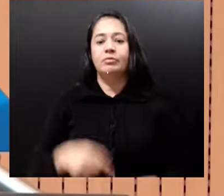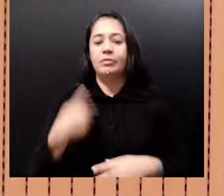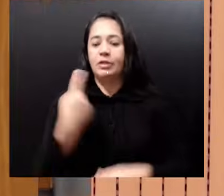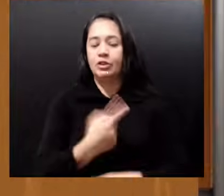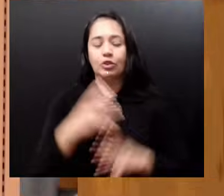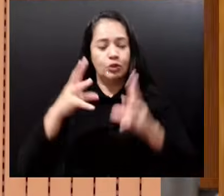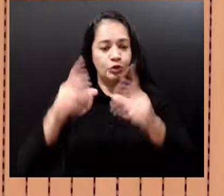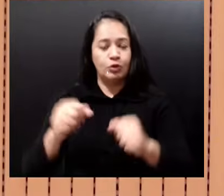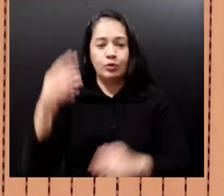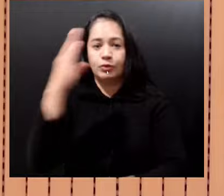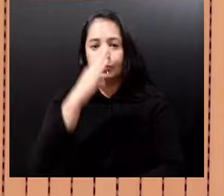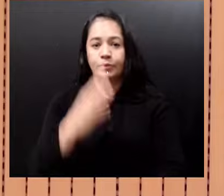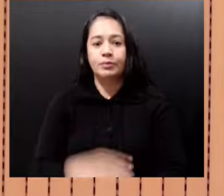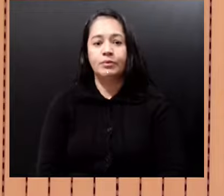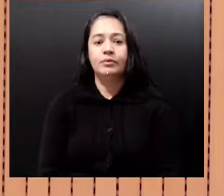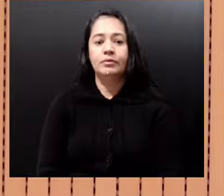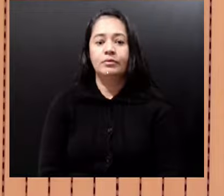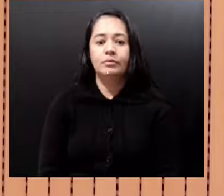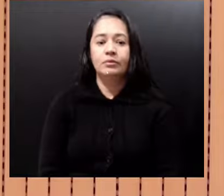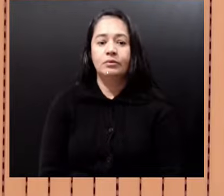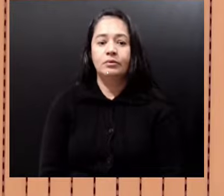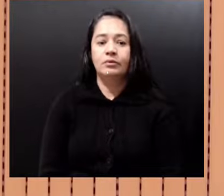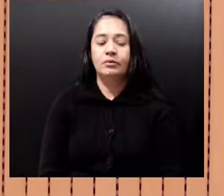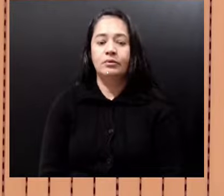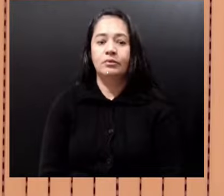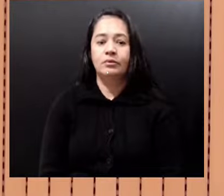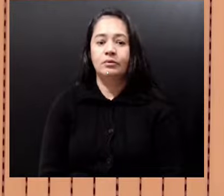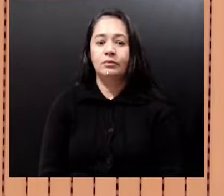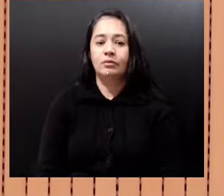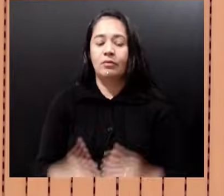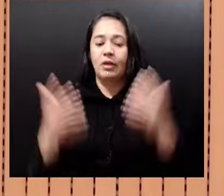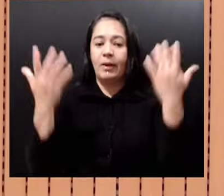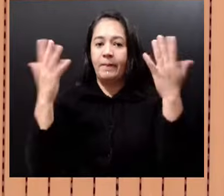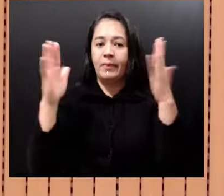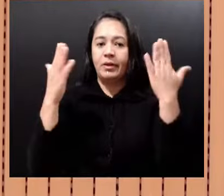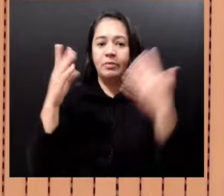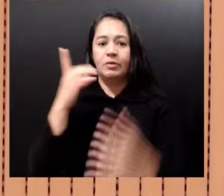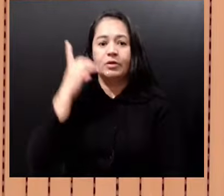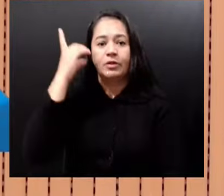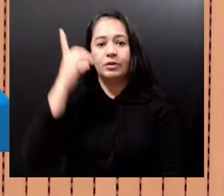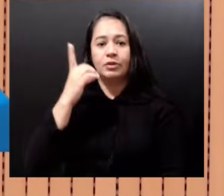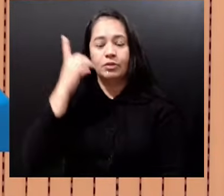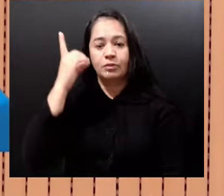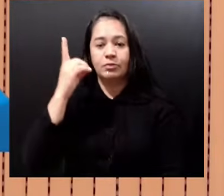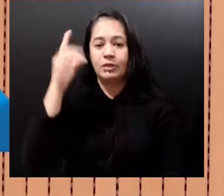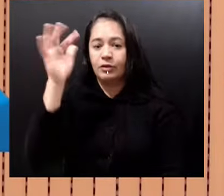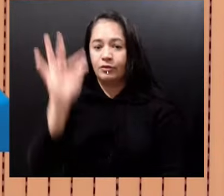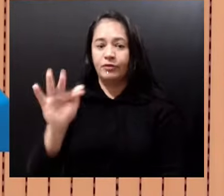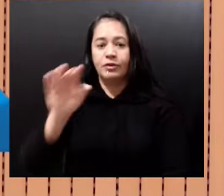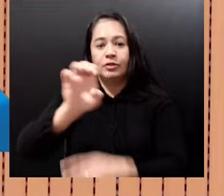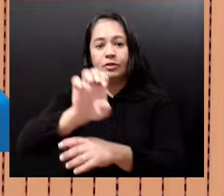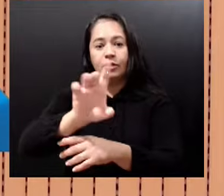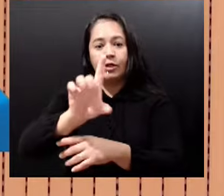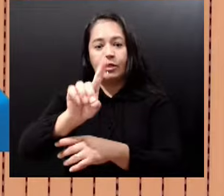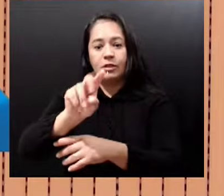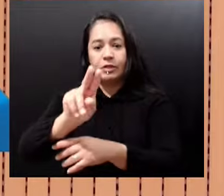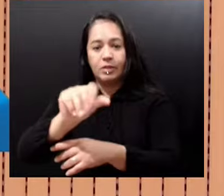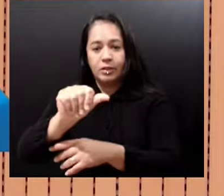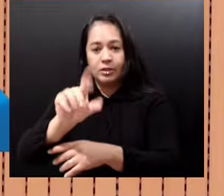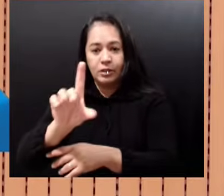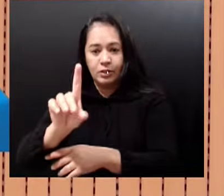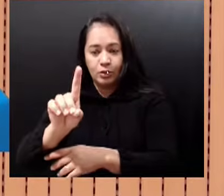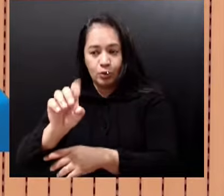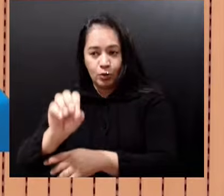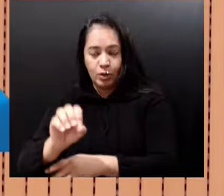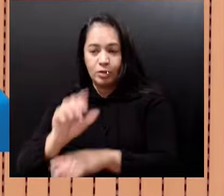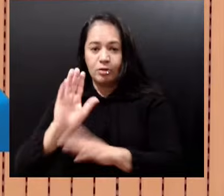brasileiros. Parabenizar o deputado federal Eduardo Bolsonaro, que vem denunciando os abusos no